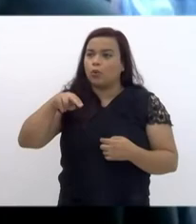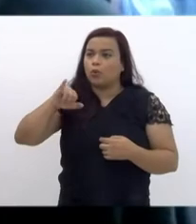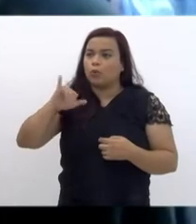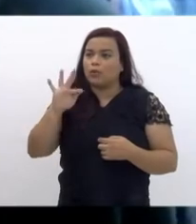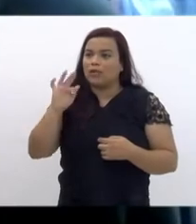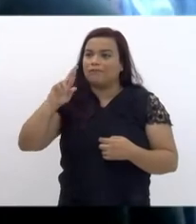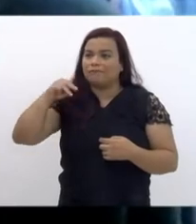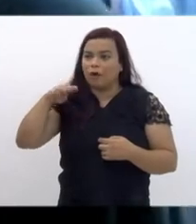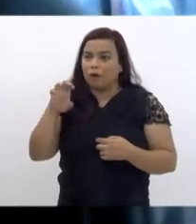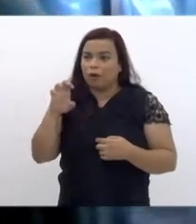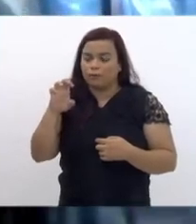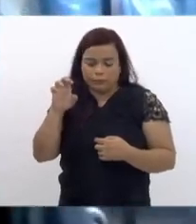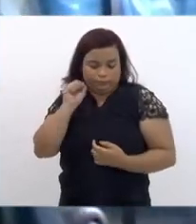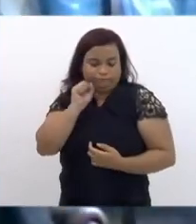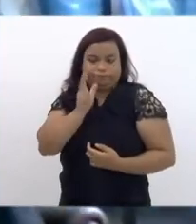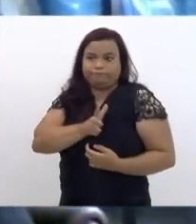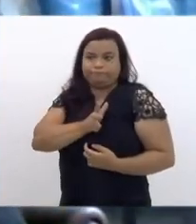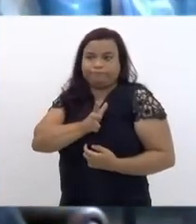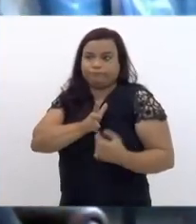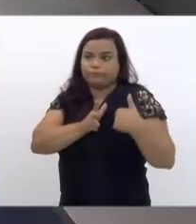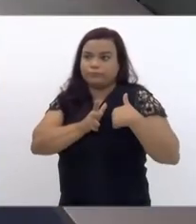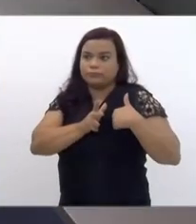uniforme, fala de viatura.